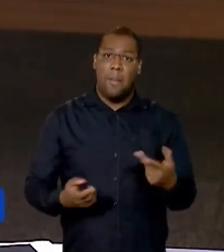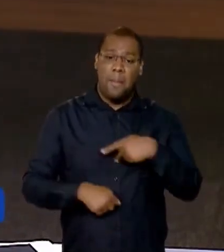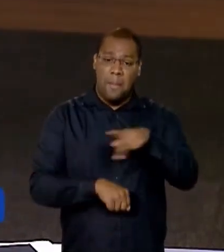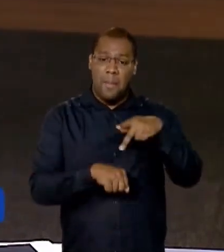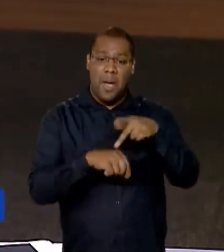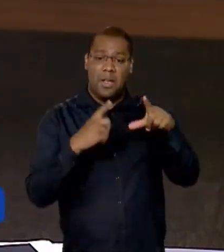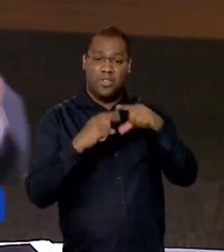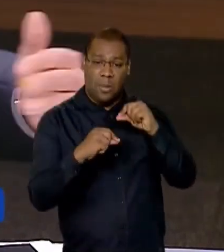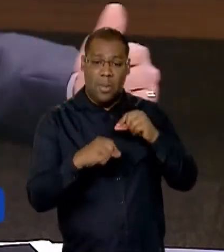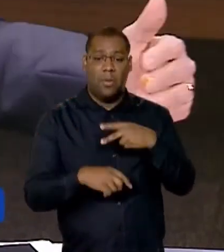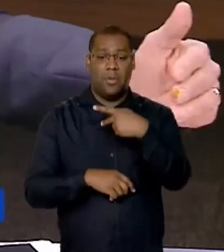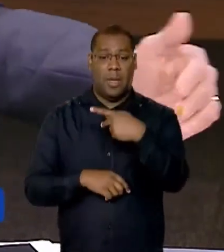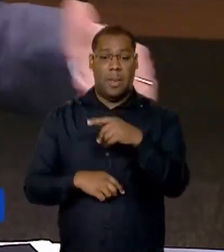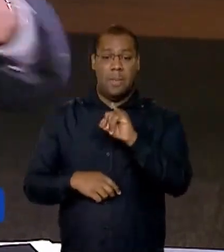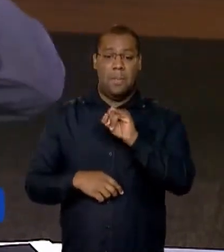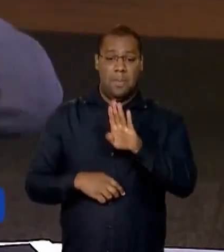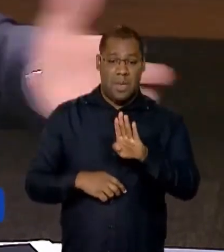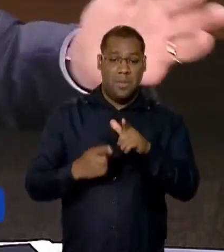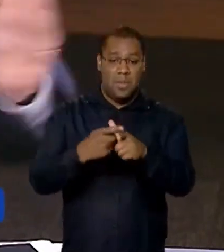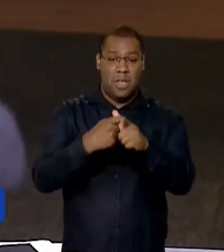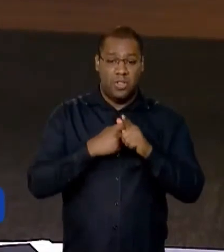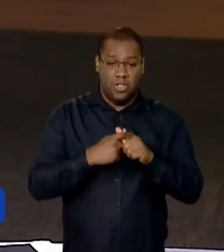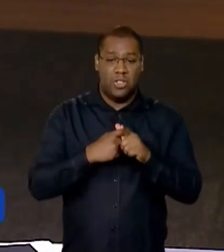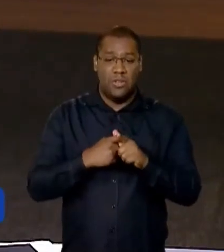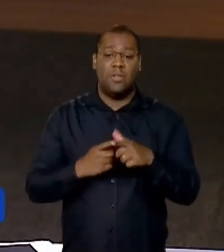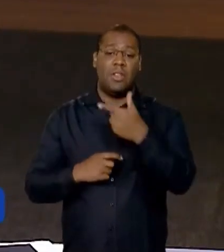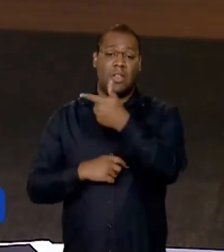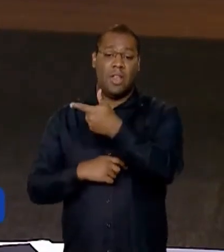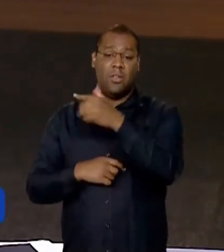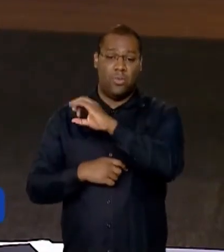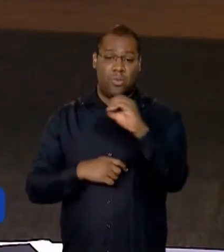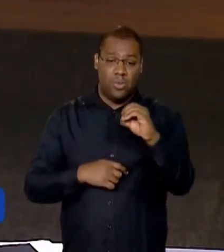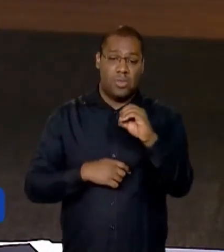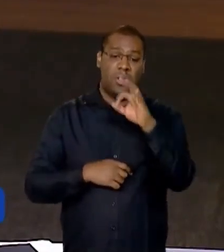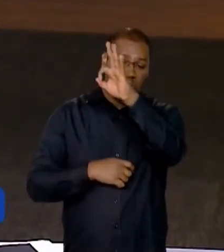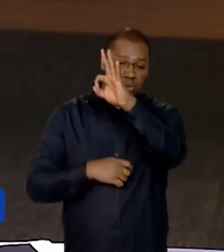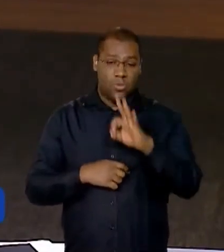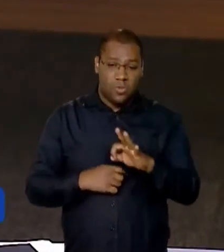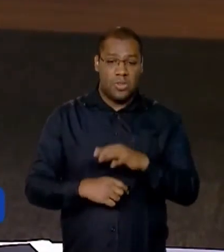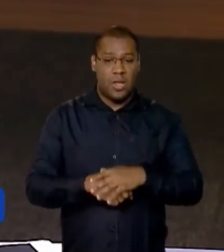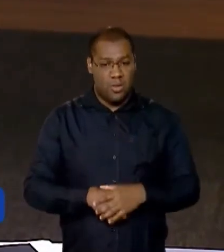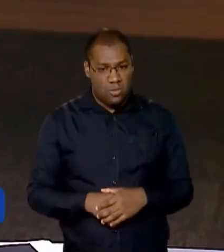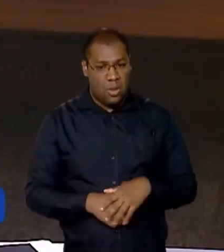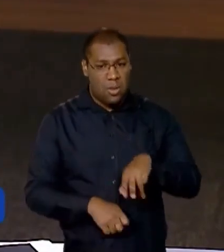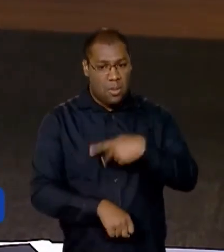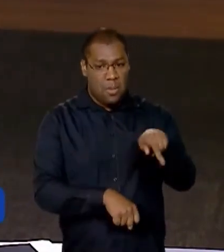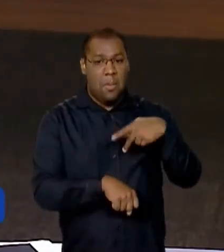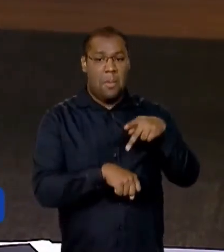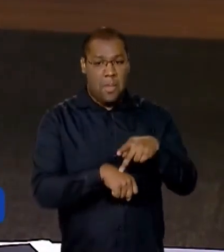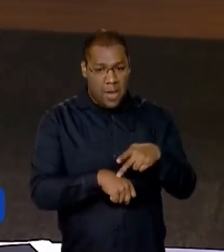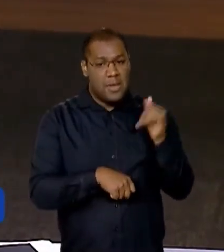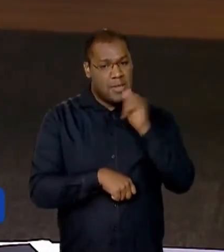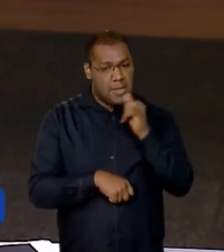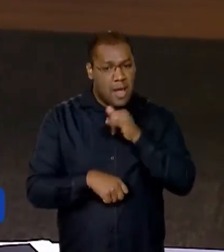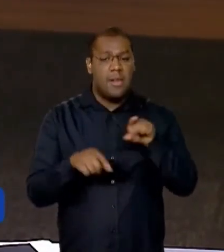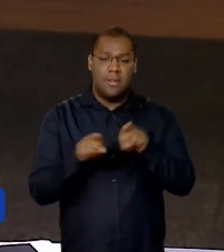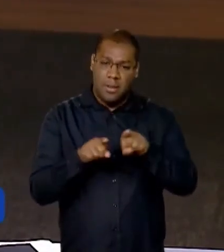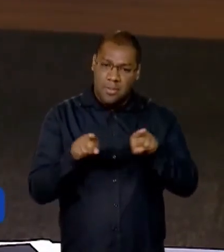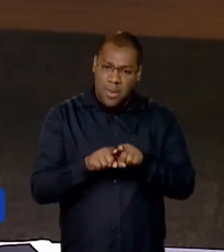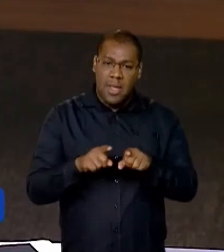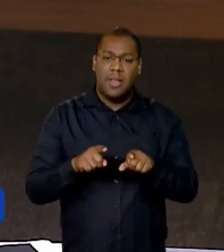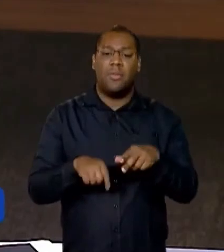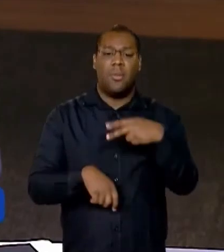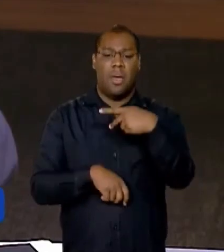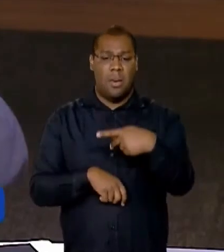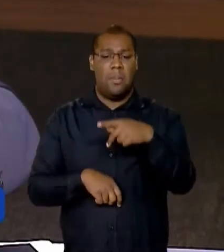PIB a dívida da Itália é quase 200% ou seja esse não é o problema é o problema